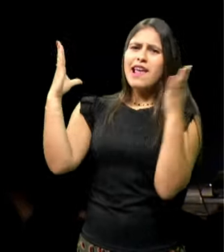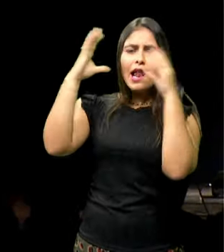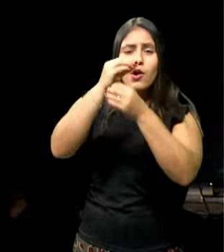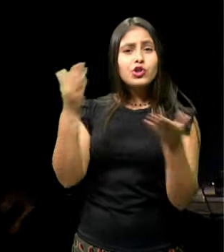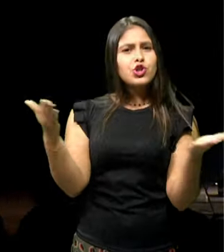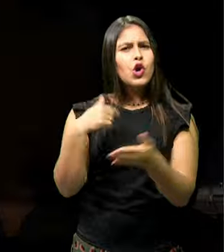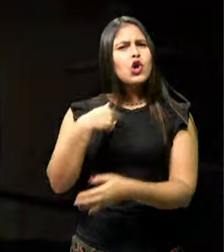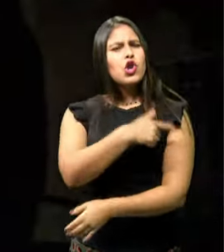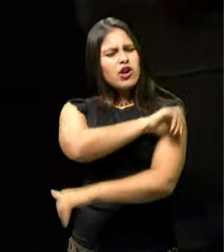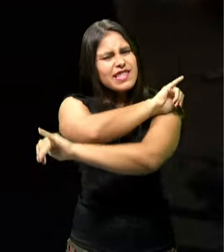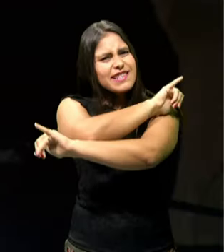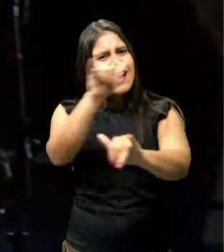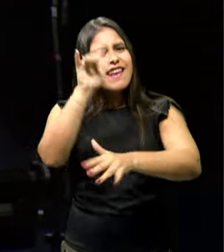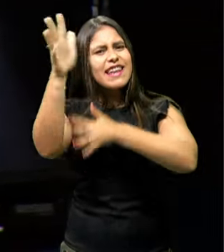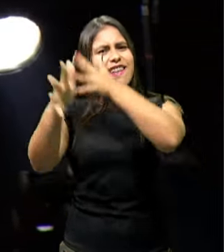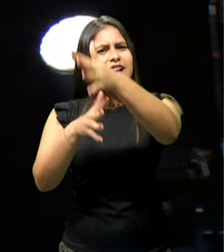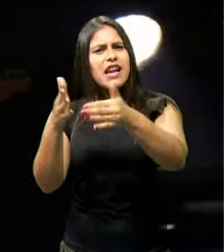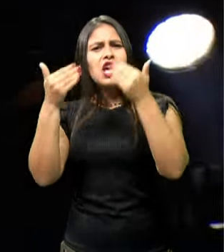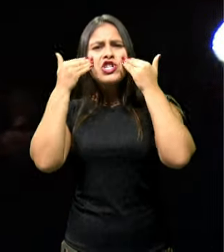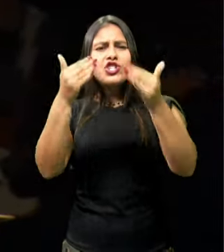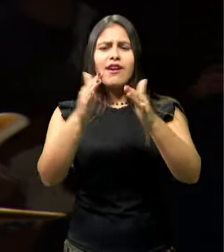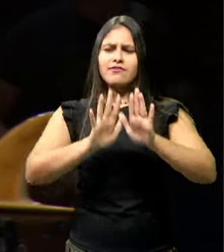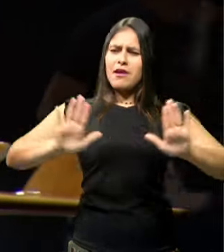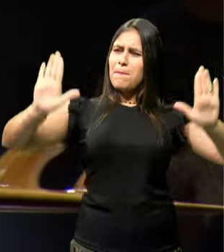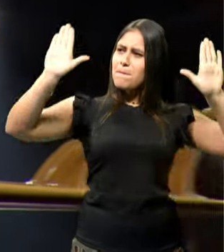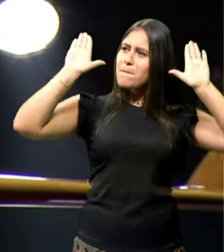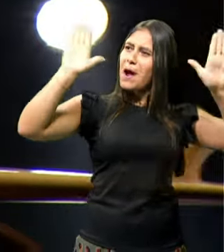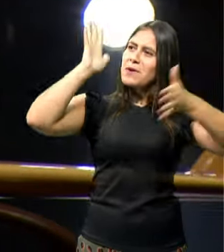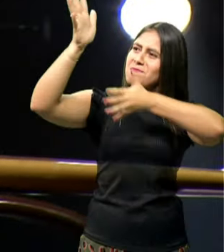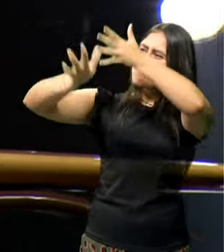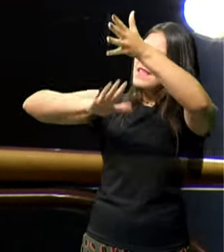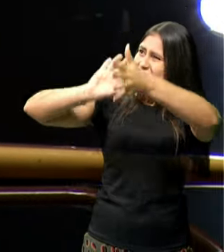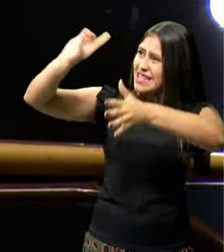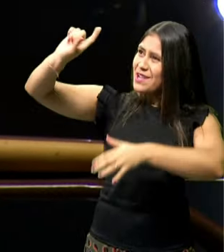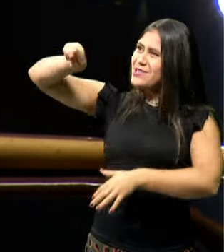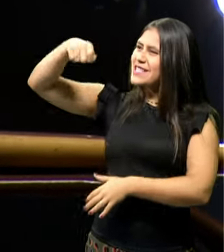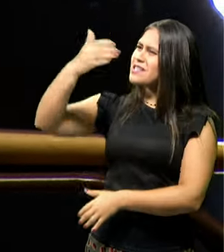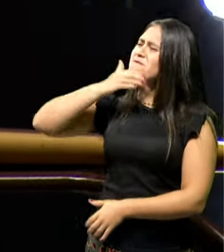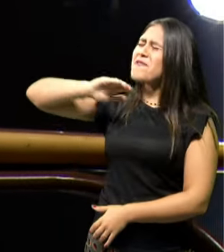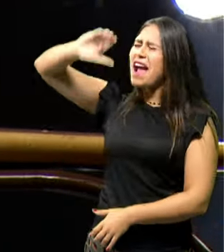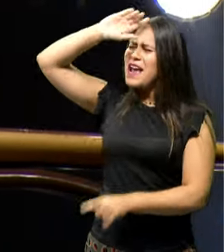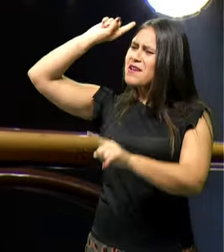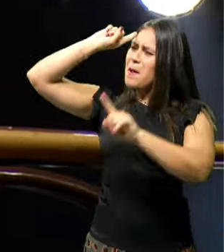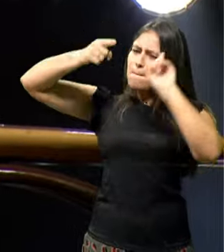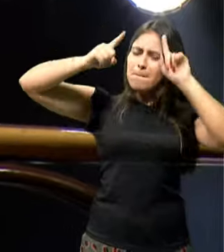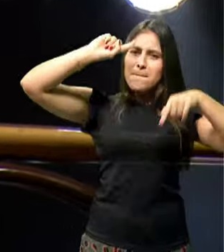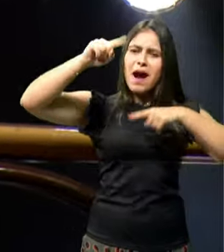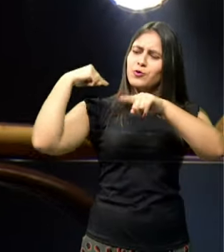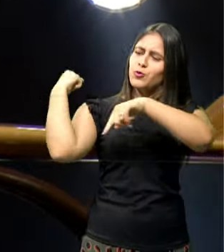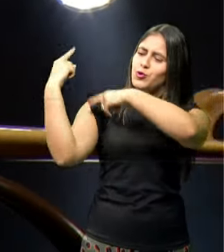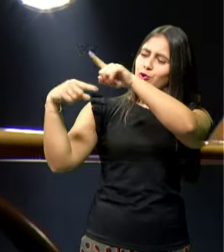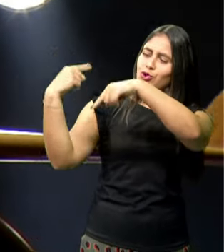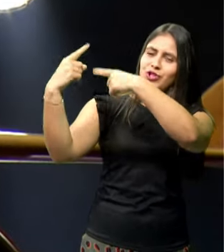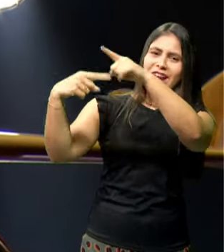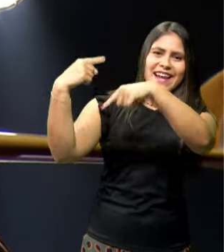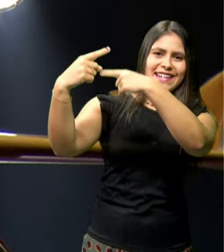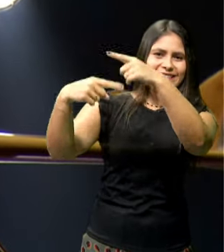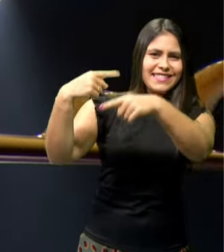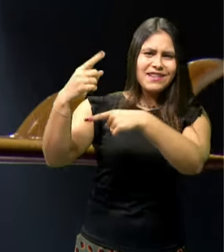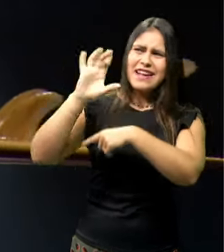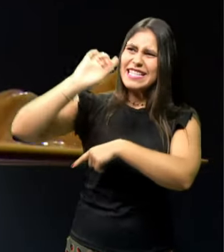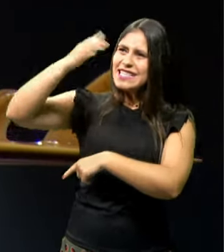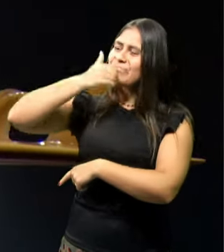nós declaramos, diante das nossas mãos levantadas, que o Senhor reina de geração em geração, que